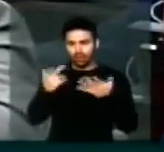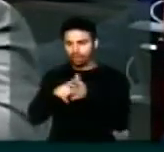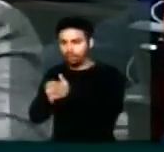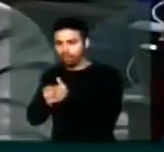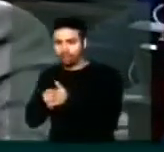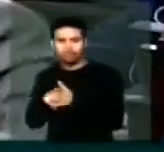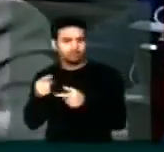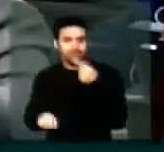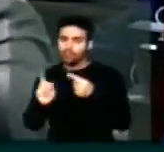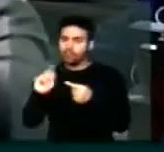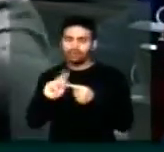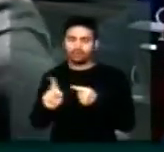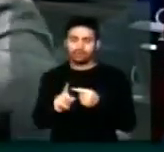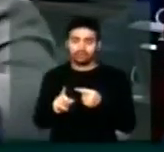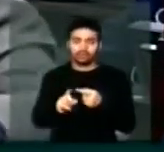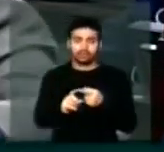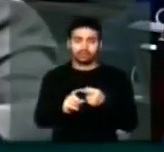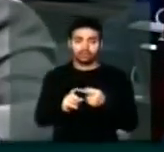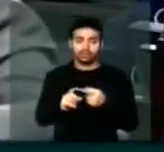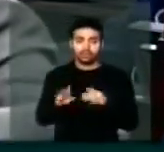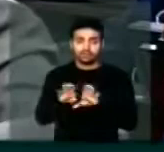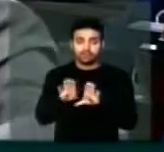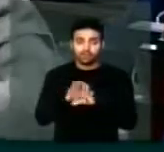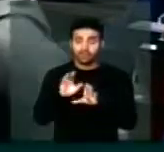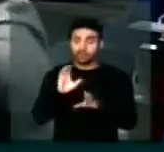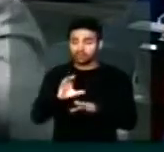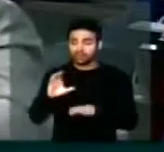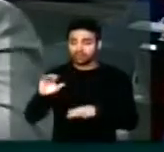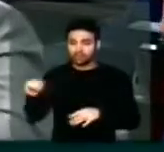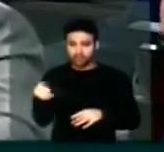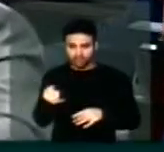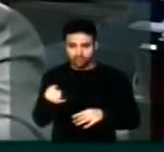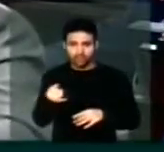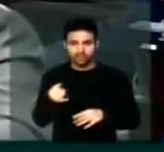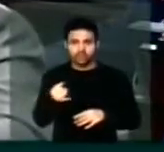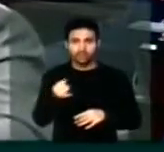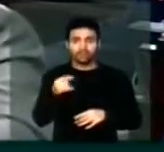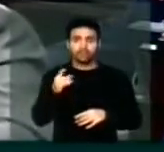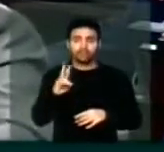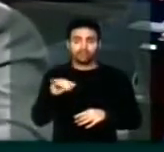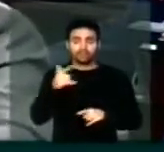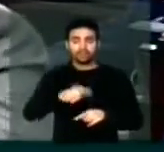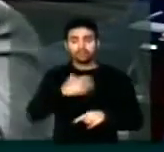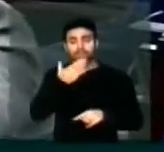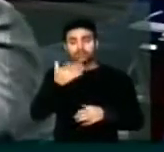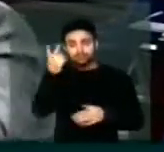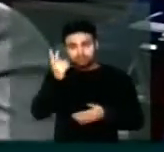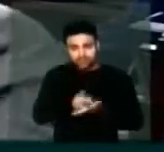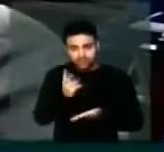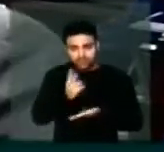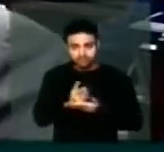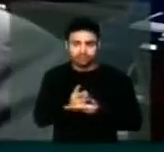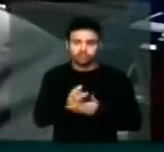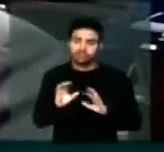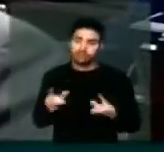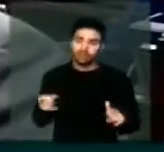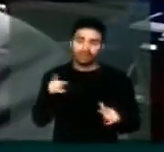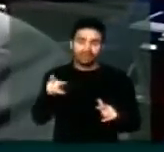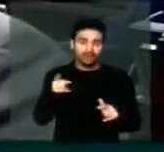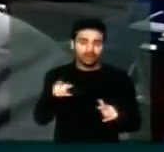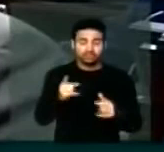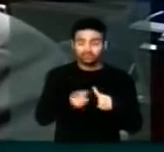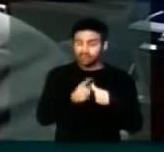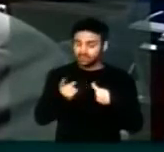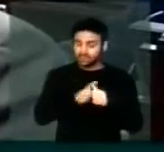defender a mesma coisa. Isso pode cair na Comissão de Constituição e Justiça e nós vamos estar lá para pedir a mesma coisa. Lógico que primeiro essa manifestação tinha que